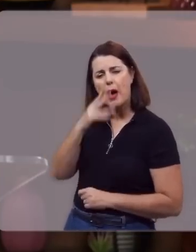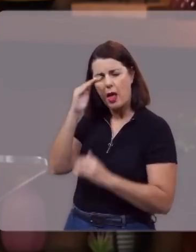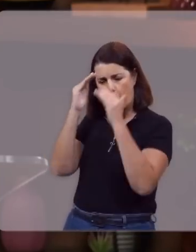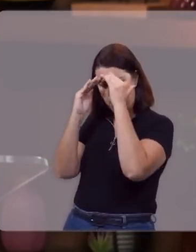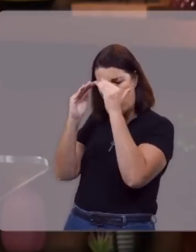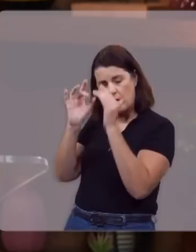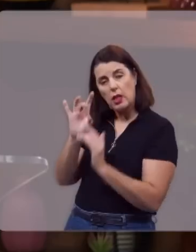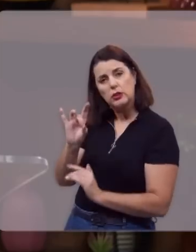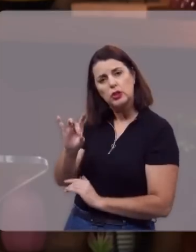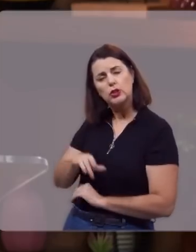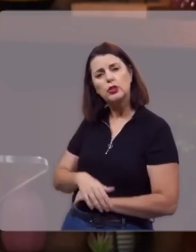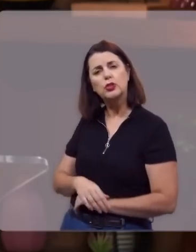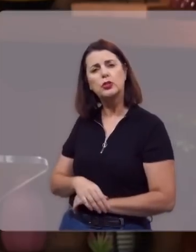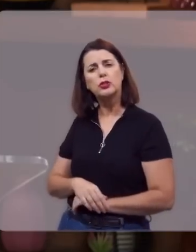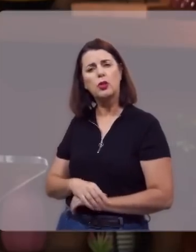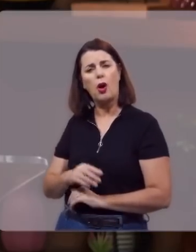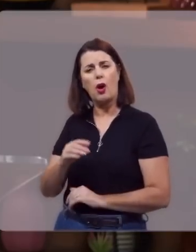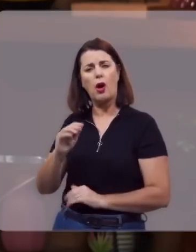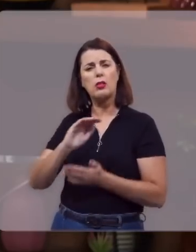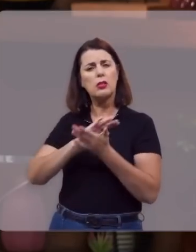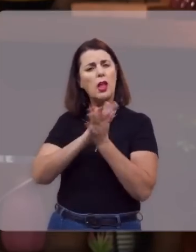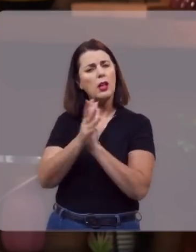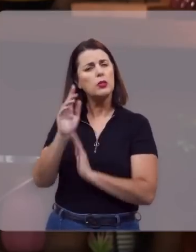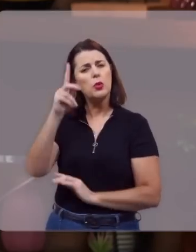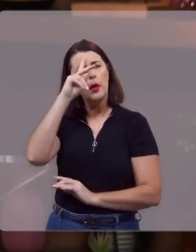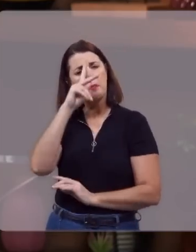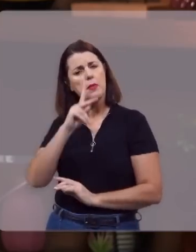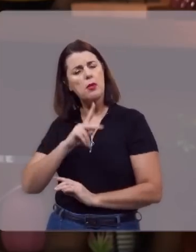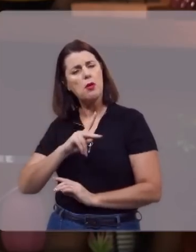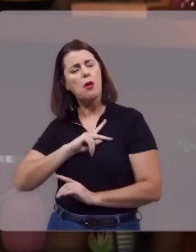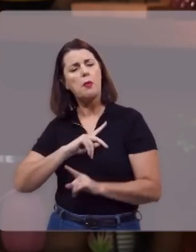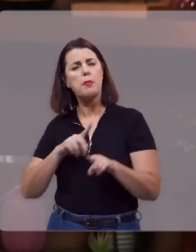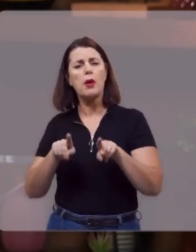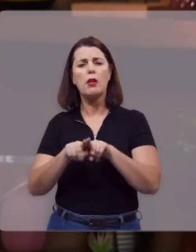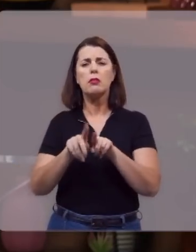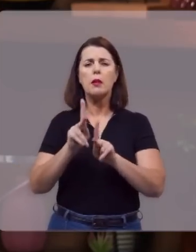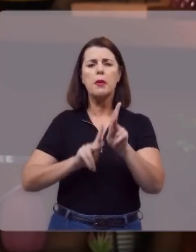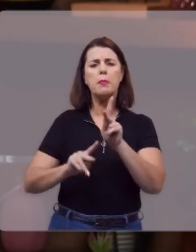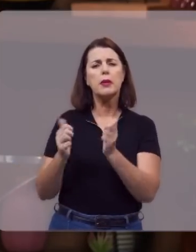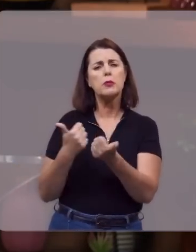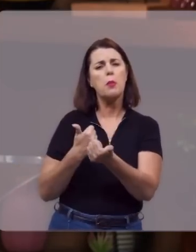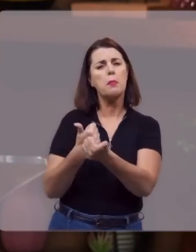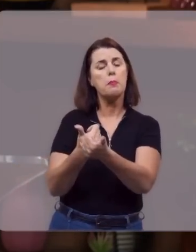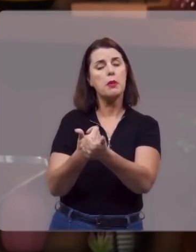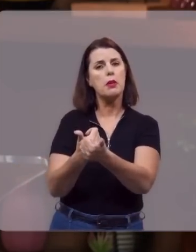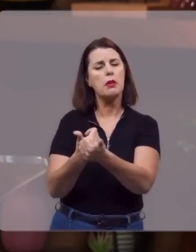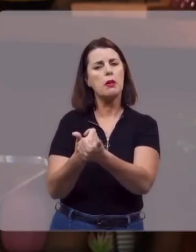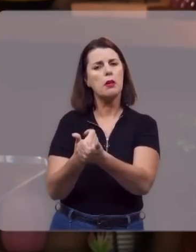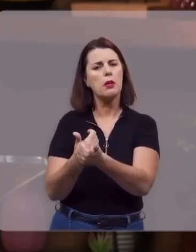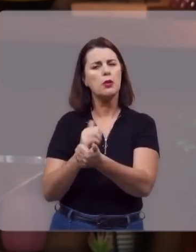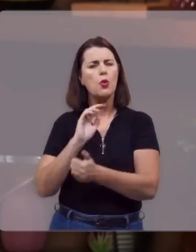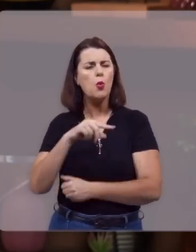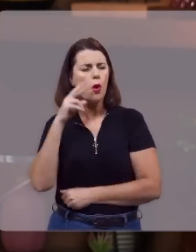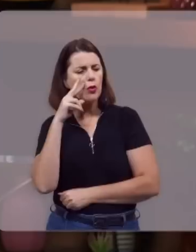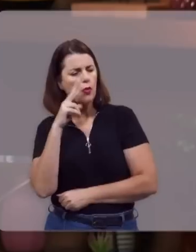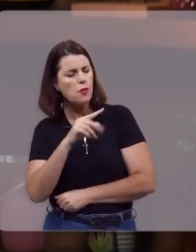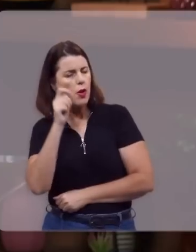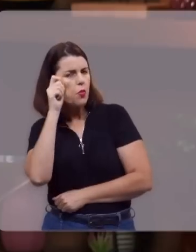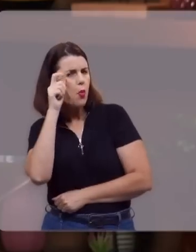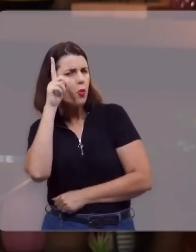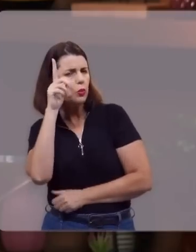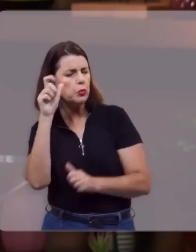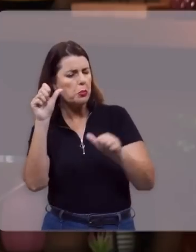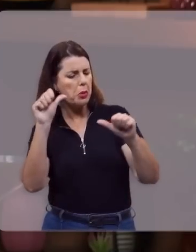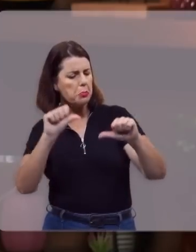ele, se autodestruindo e destruindo as pessoas ao seu redor. Quando você olha a cultura